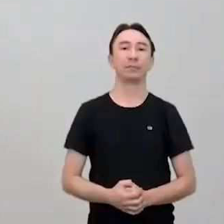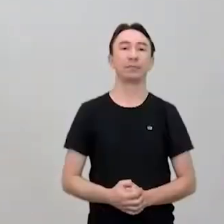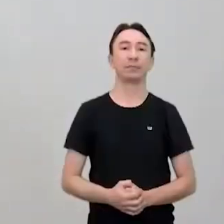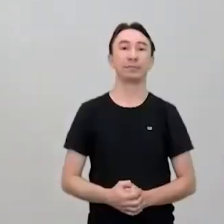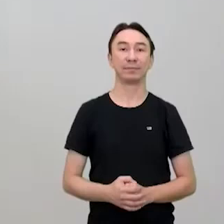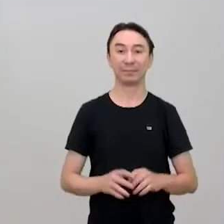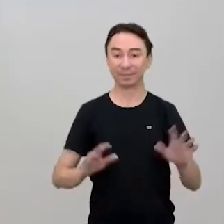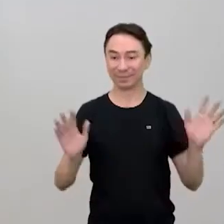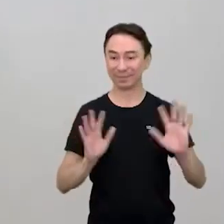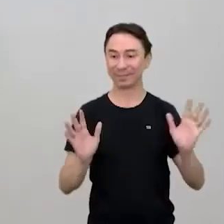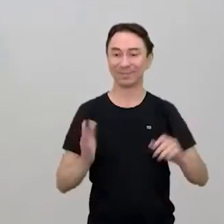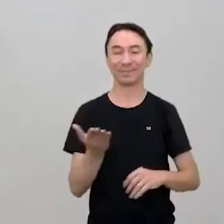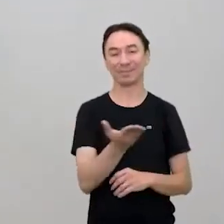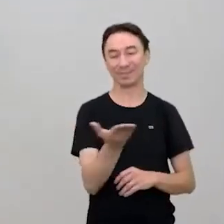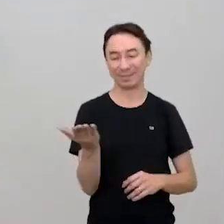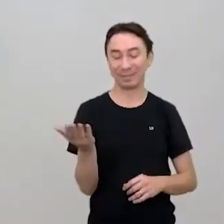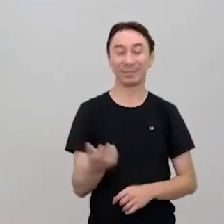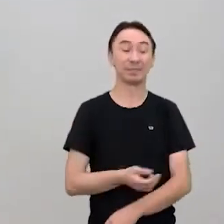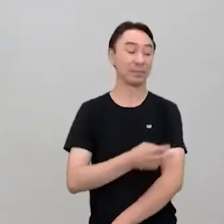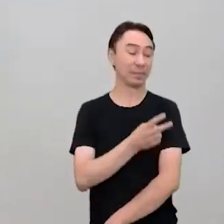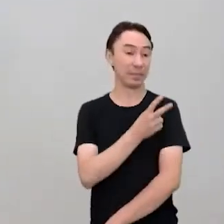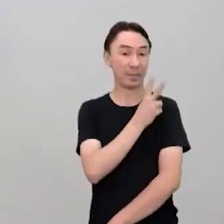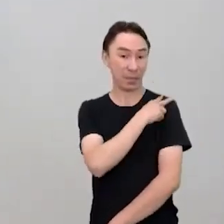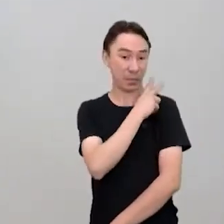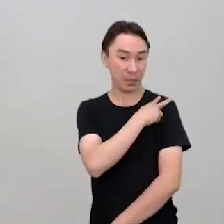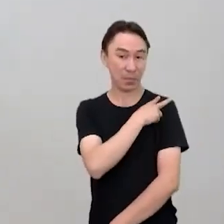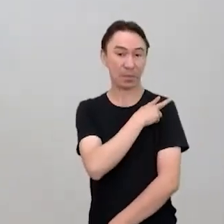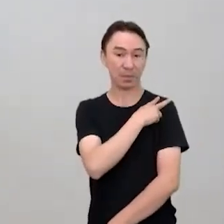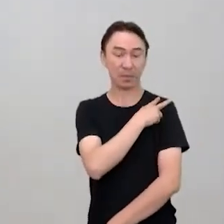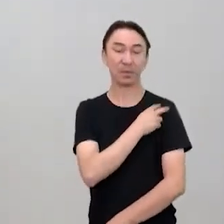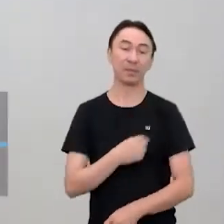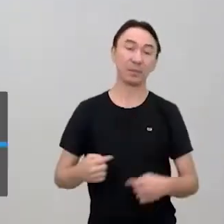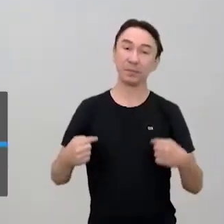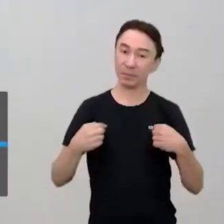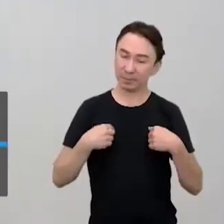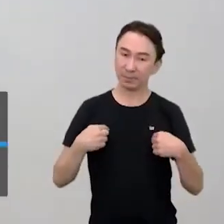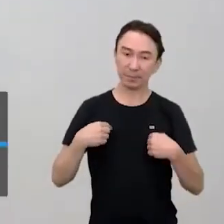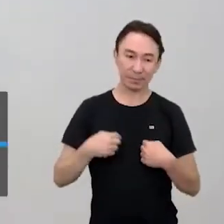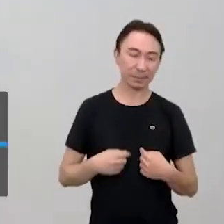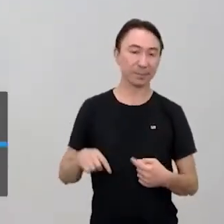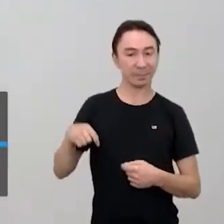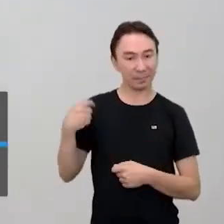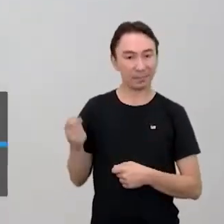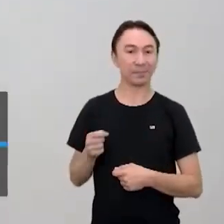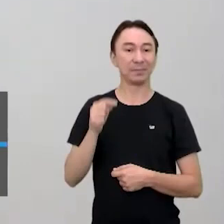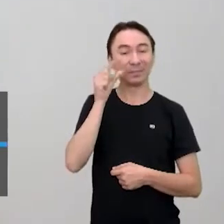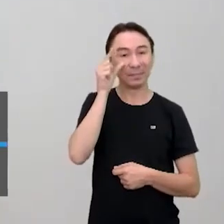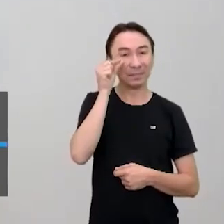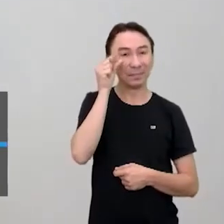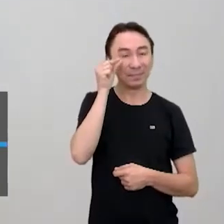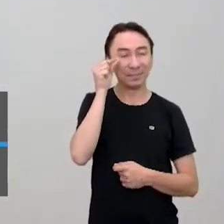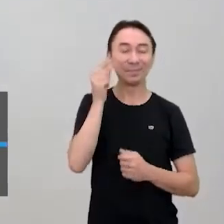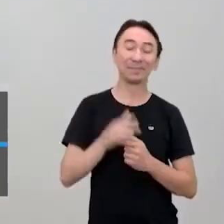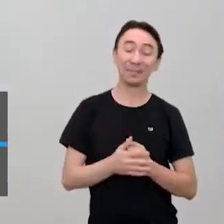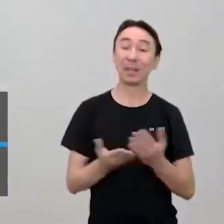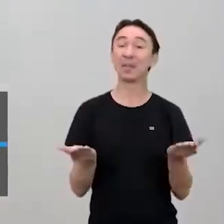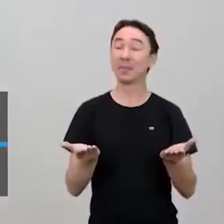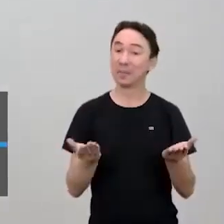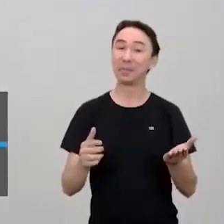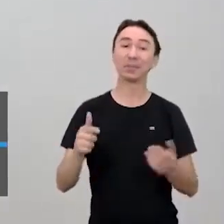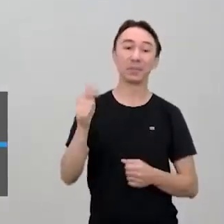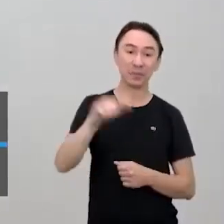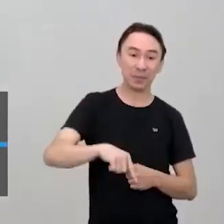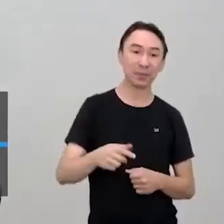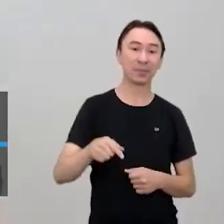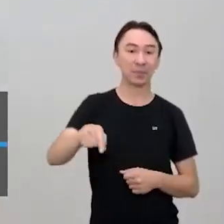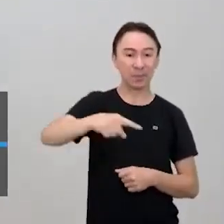Olá, galera do segundo ano médio. Eu, professor Guerreiro, tô aqui na área com vocês para a gente continuar